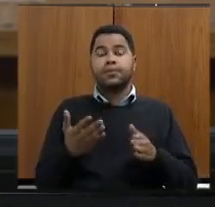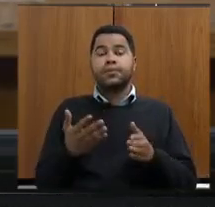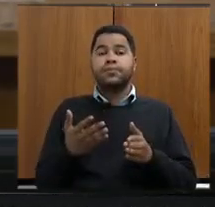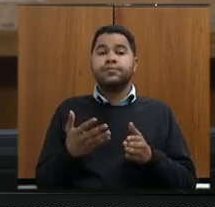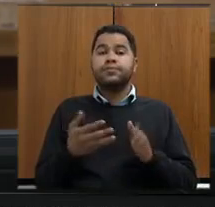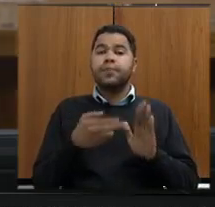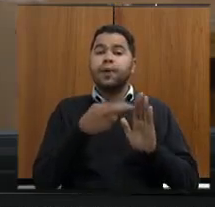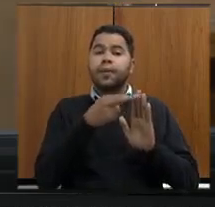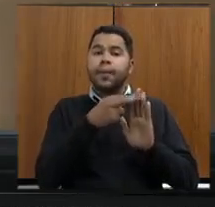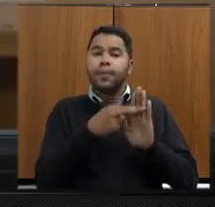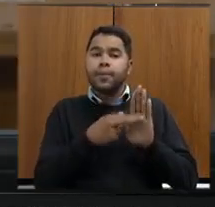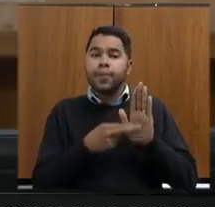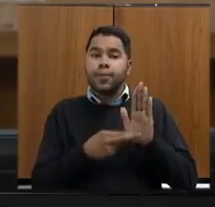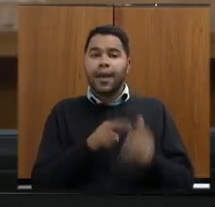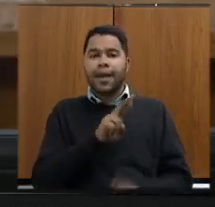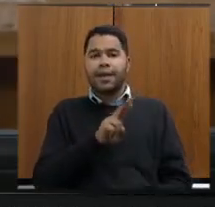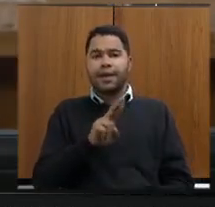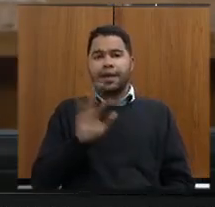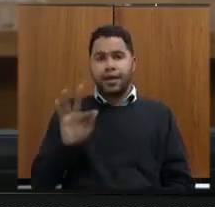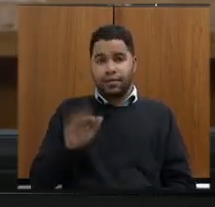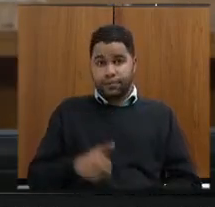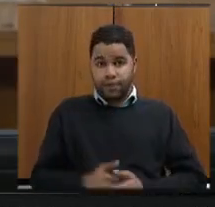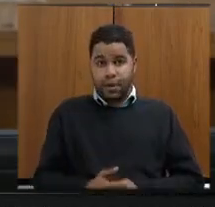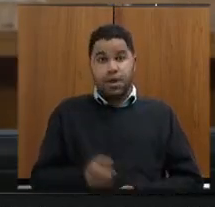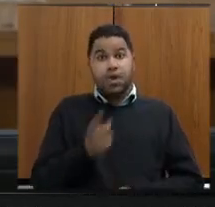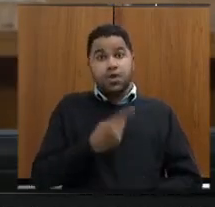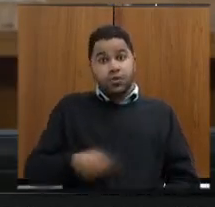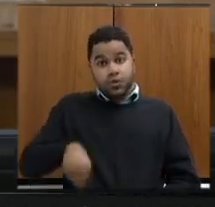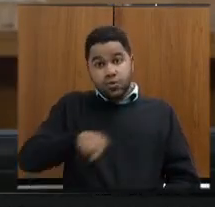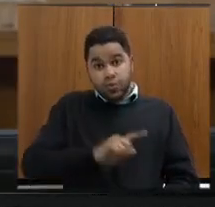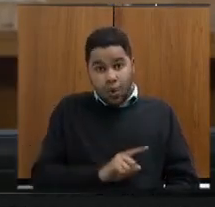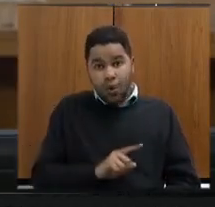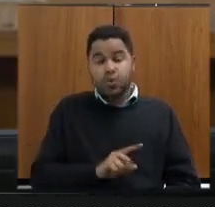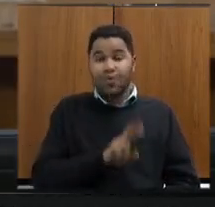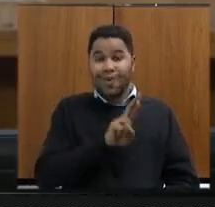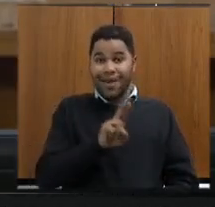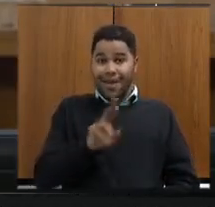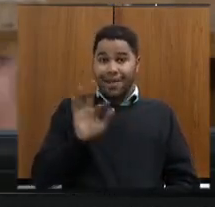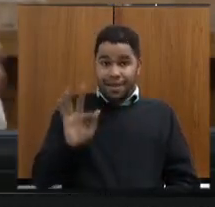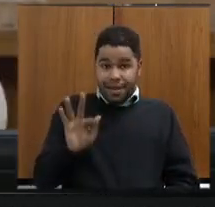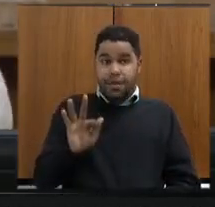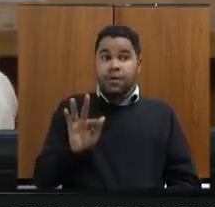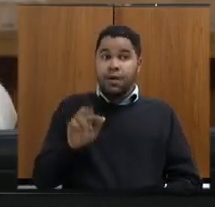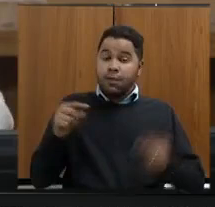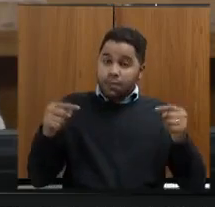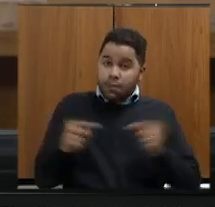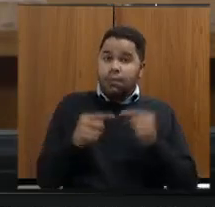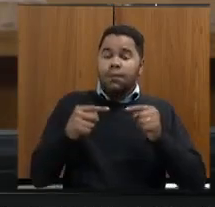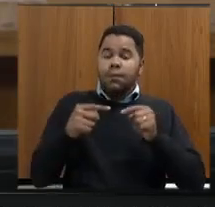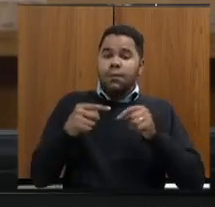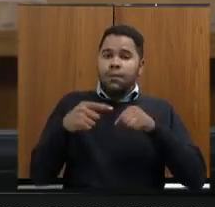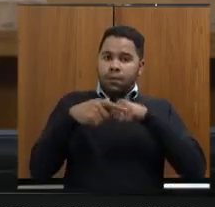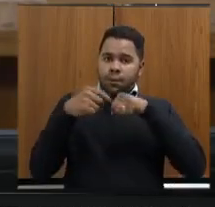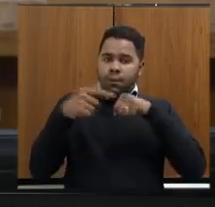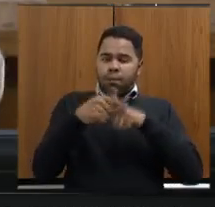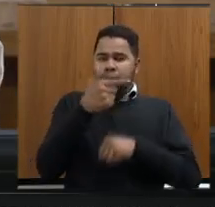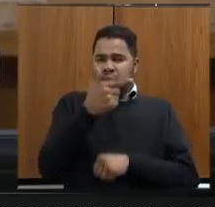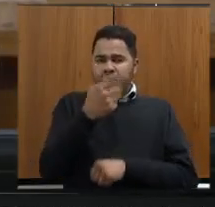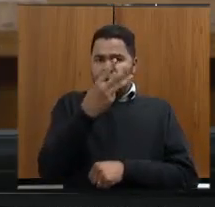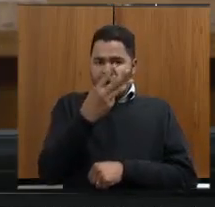pelo regime de recuperação fiscal então a gente está falando que regime de recuperação fiscal em relação o artigo 23